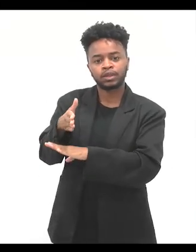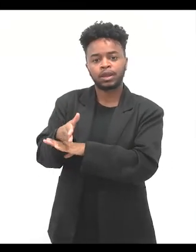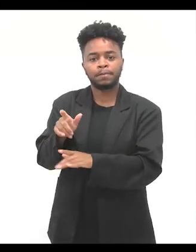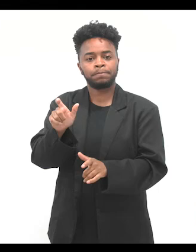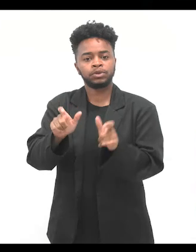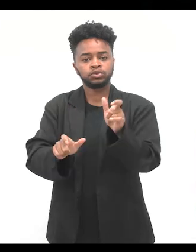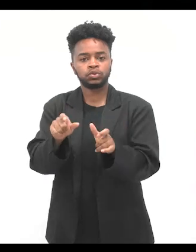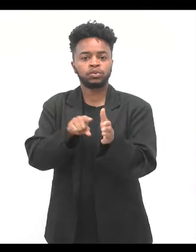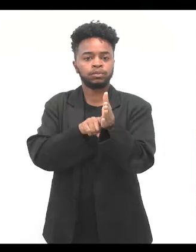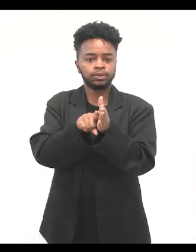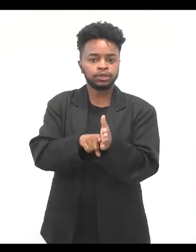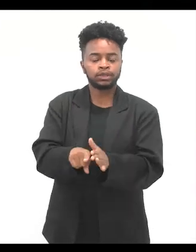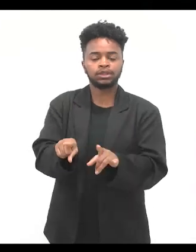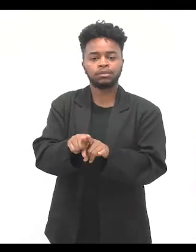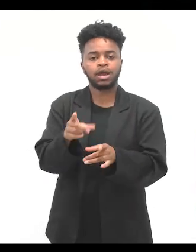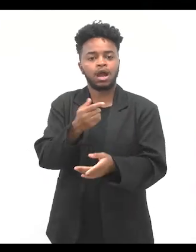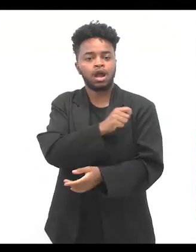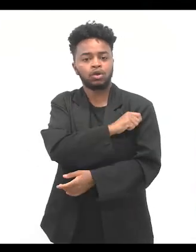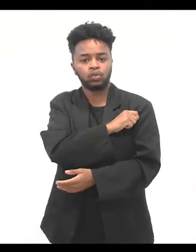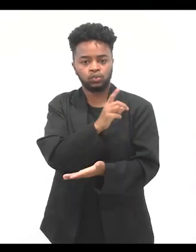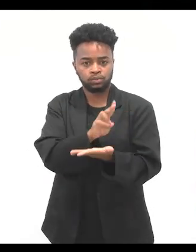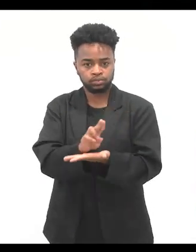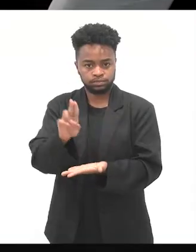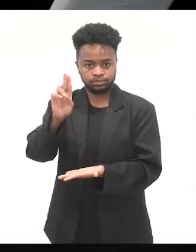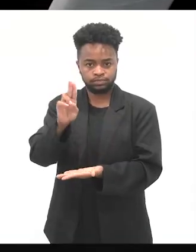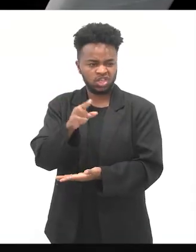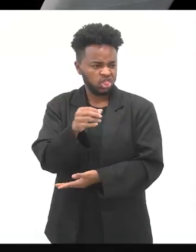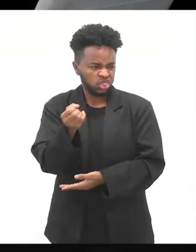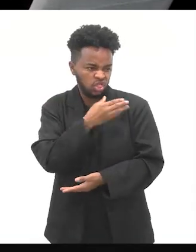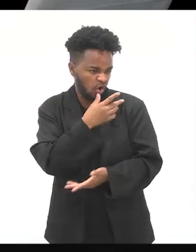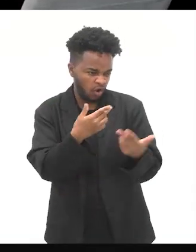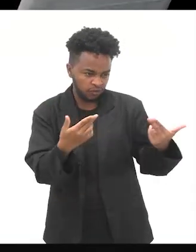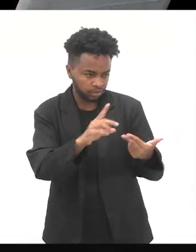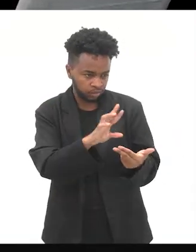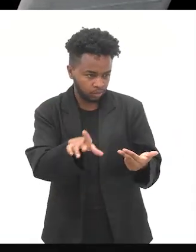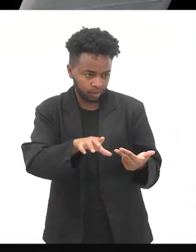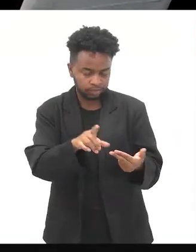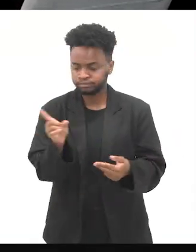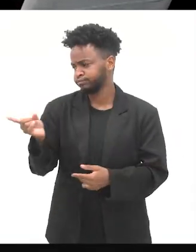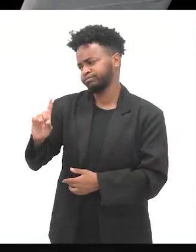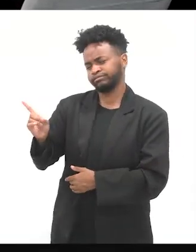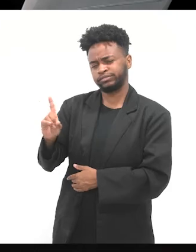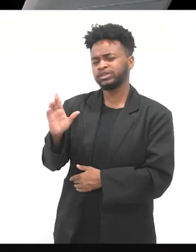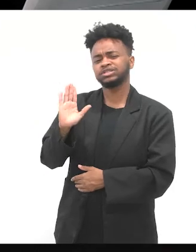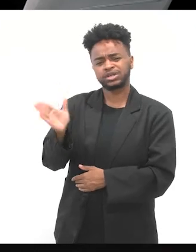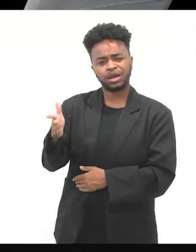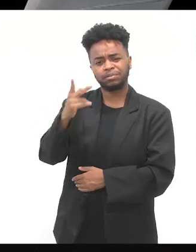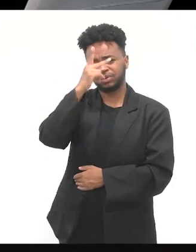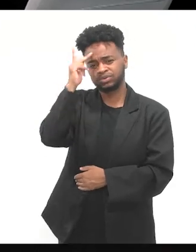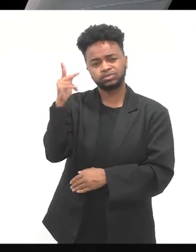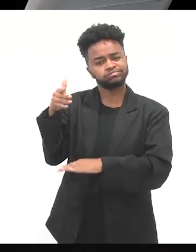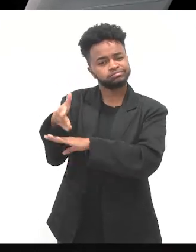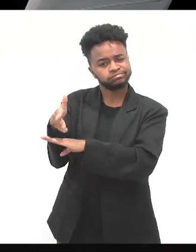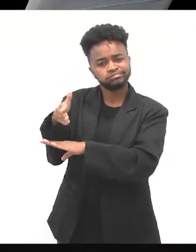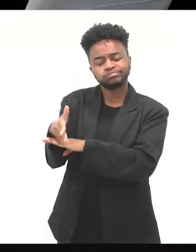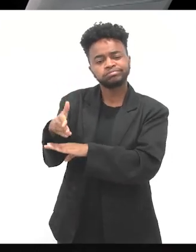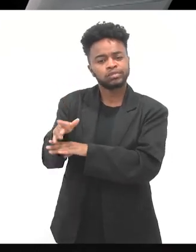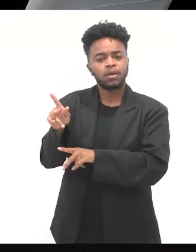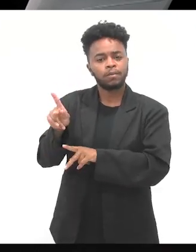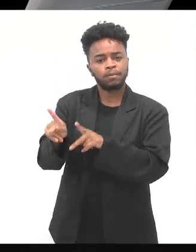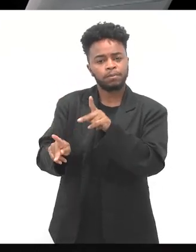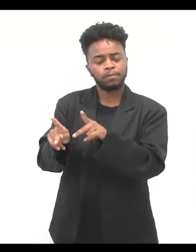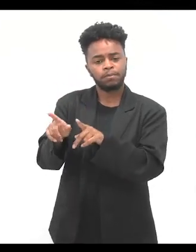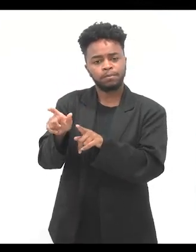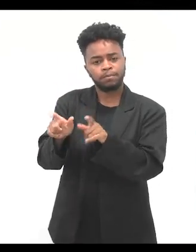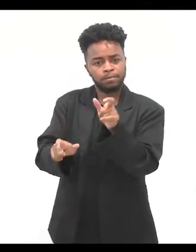por universidade. Então, não foi novidade, então? Não é novidade, as pessoas procuraram seus doutorados ali, né? Dessa